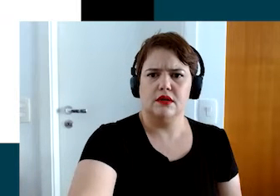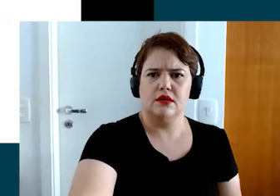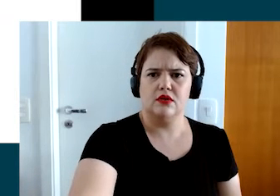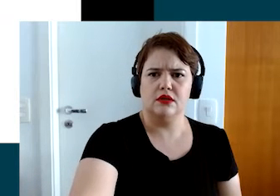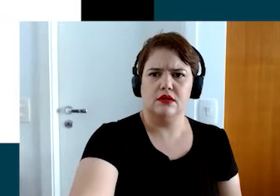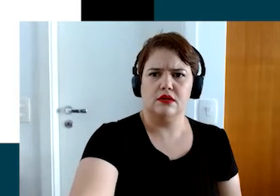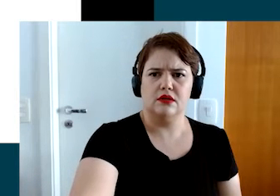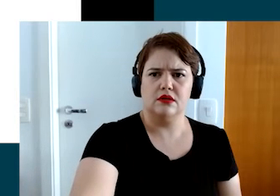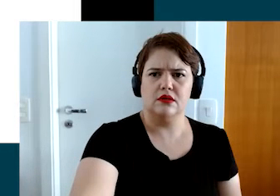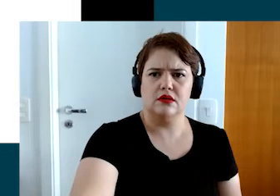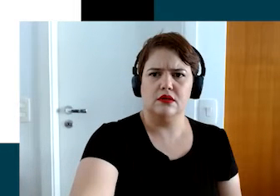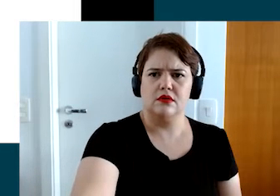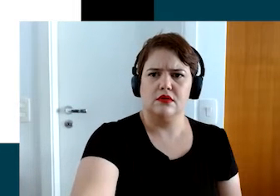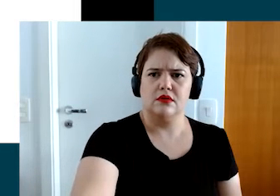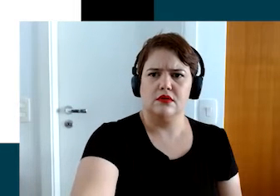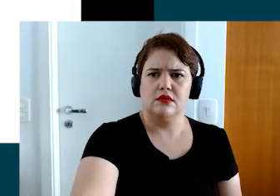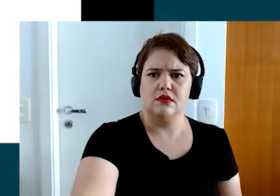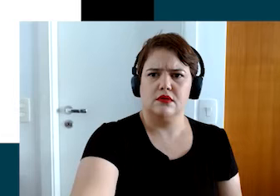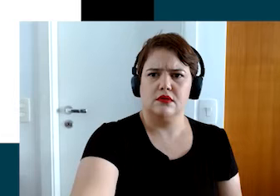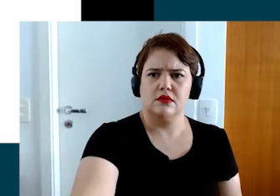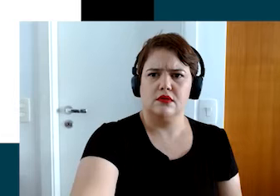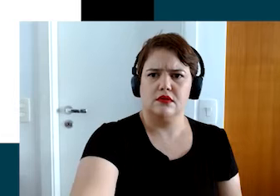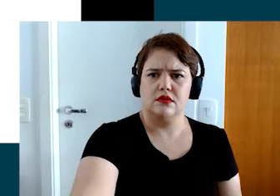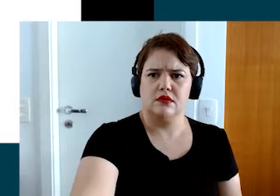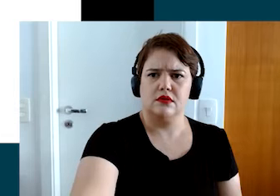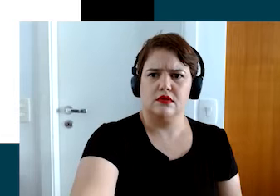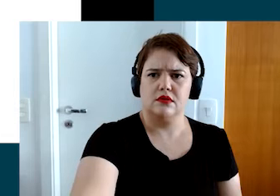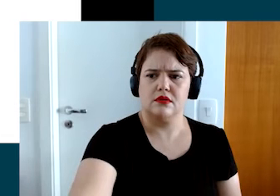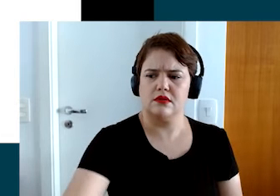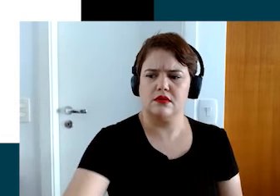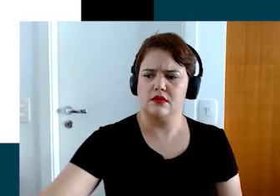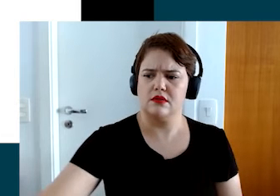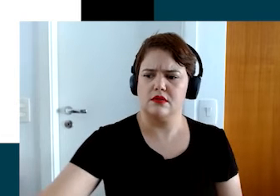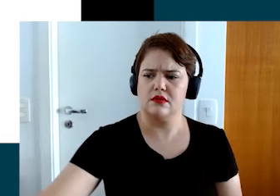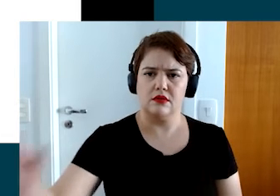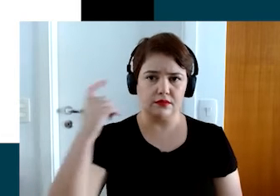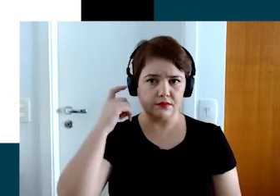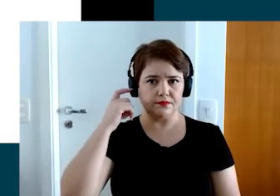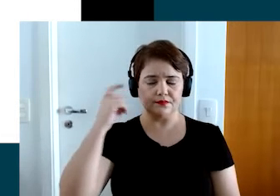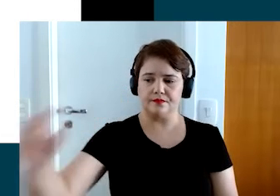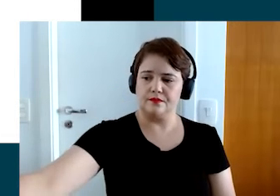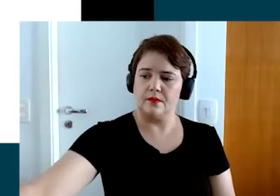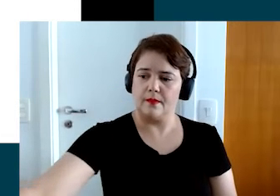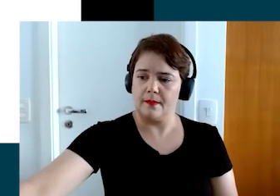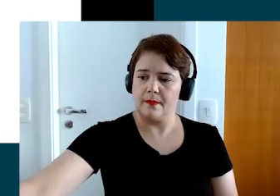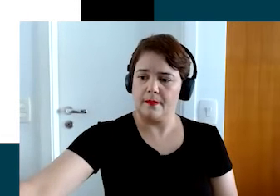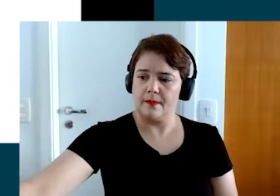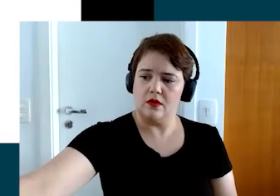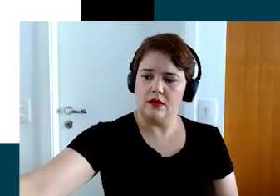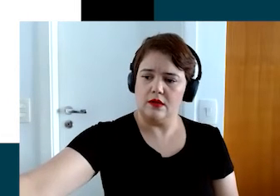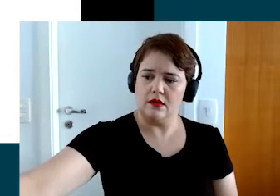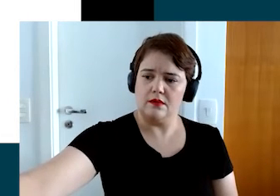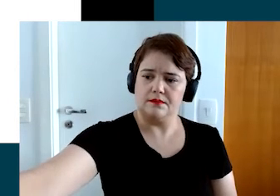presente. Então, é importante todas essas decisões estratégicas serem focadas ali no humano, no ser humano, né,